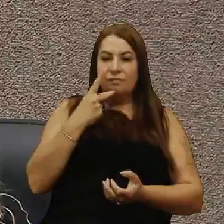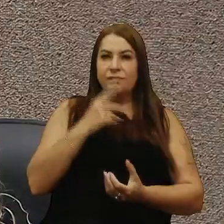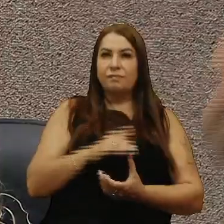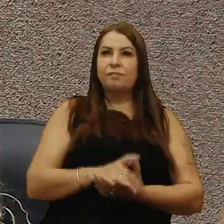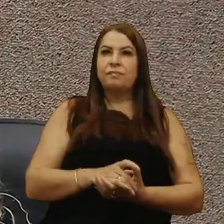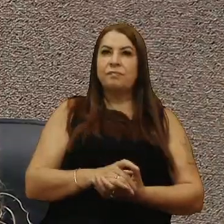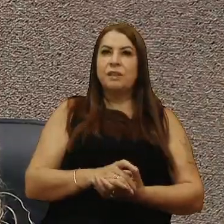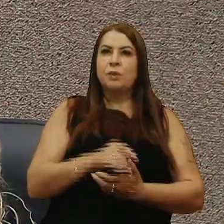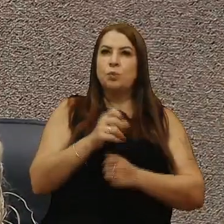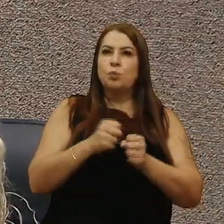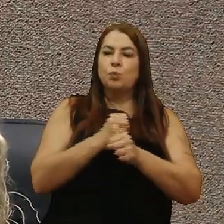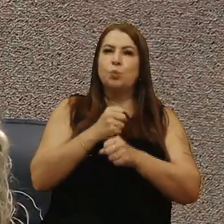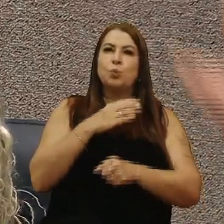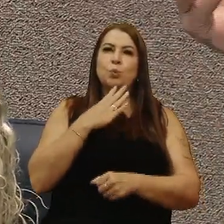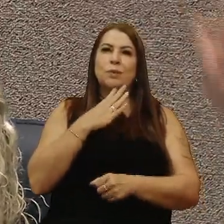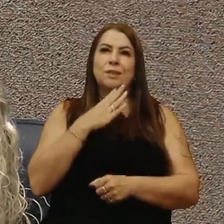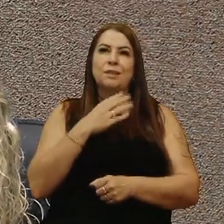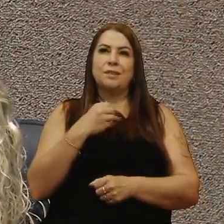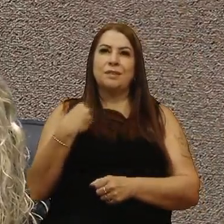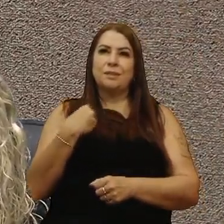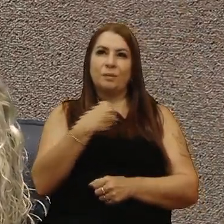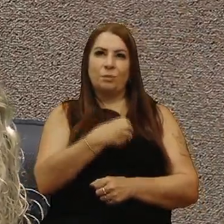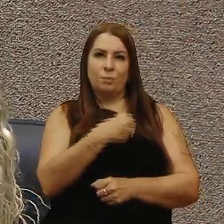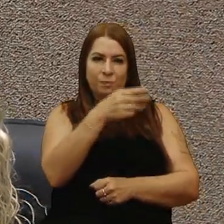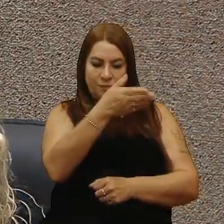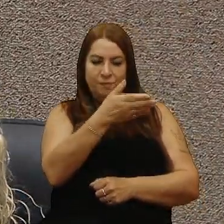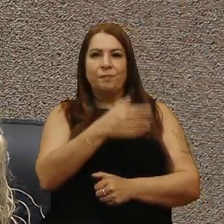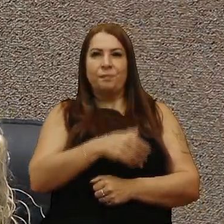que nesses anos que conheço o Dr. Everton,